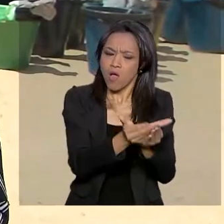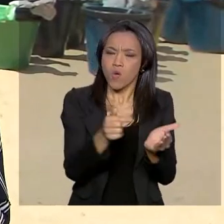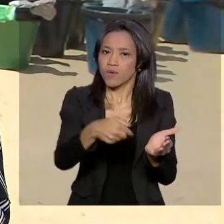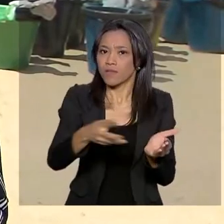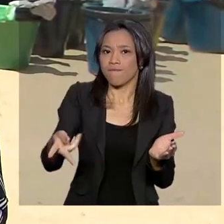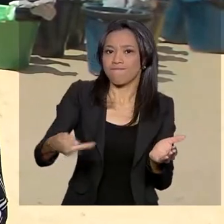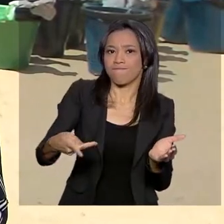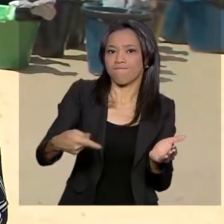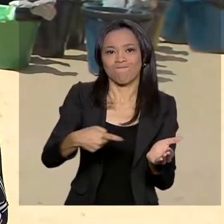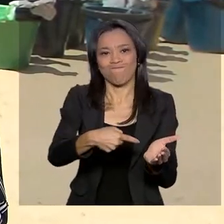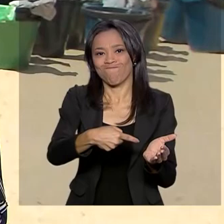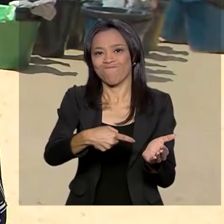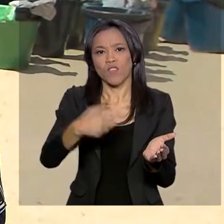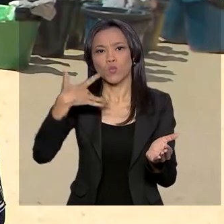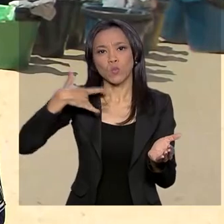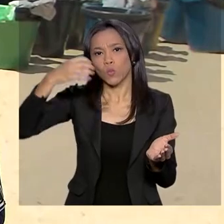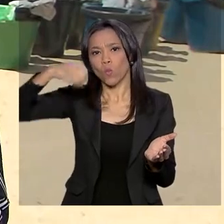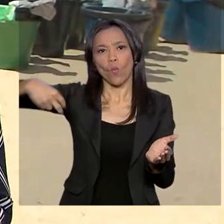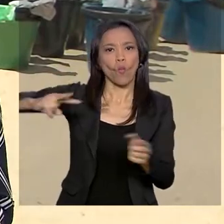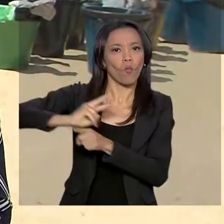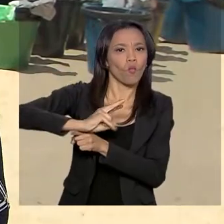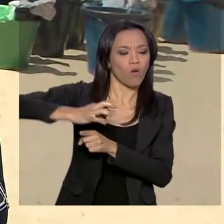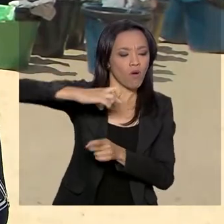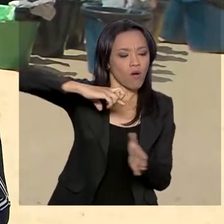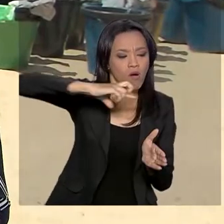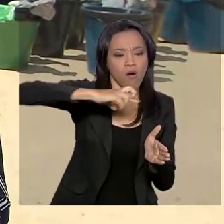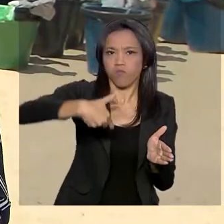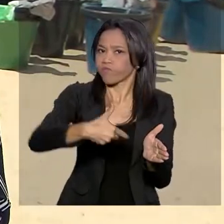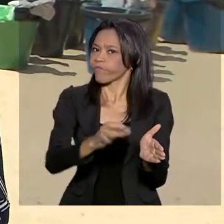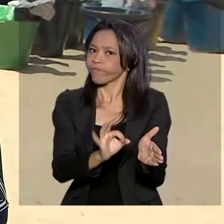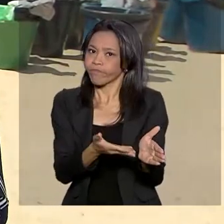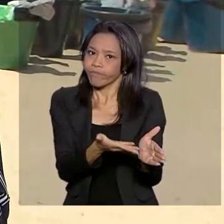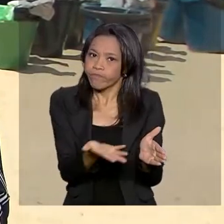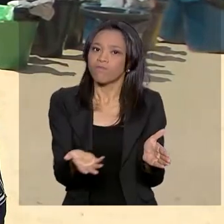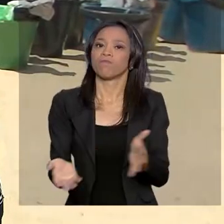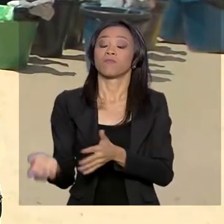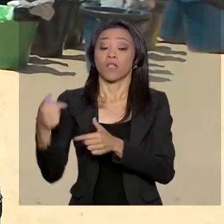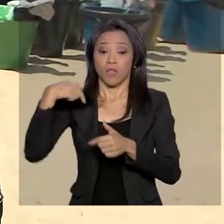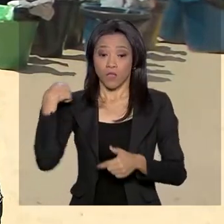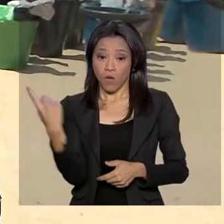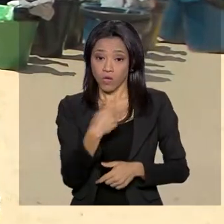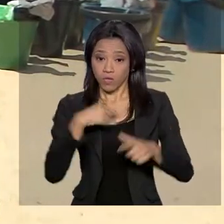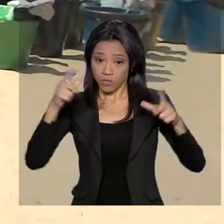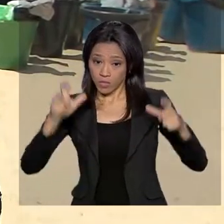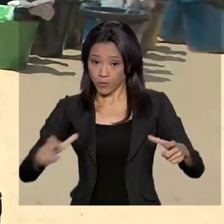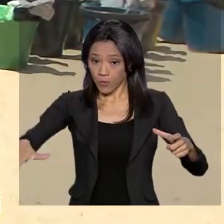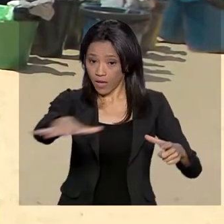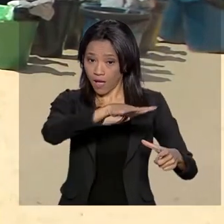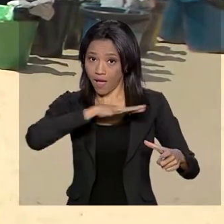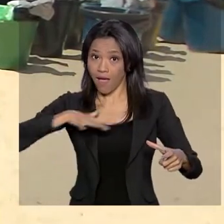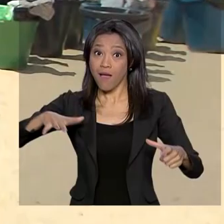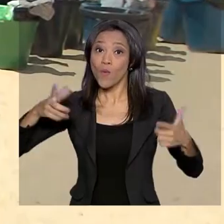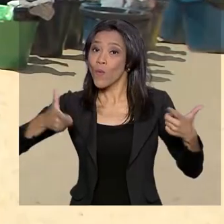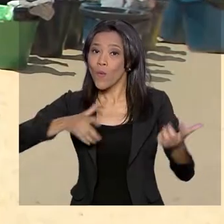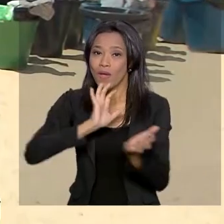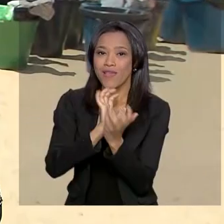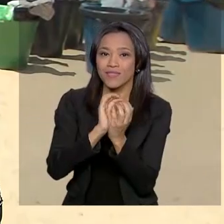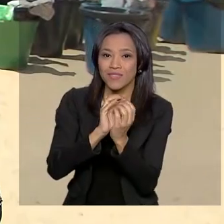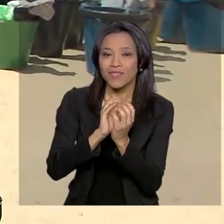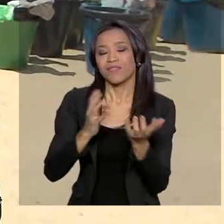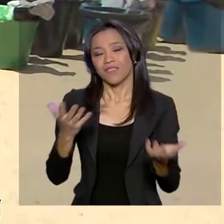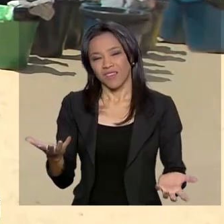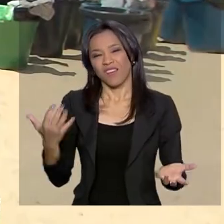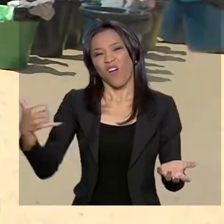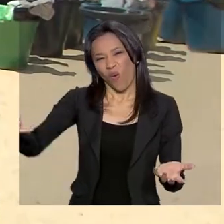que não estava sendo monitorado a gente está aqui na praia de barra de jangada em recife pe onde infelizmente essas